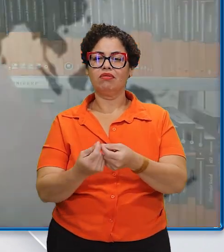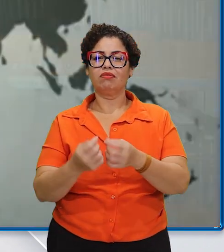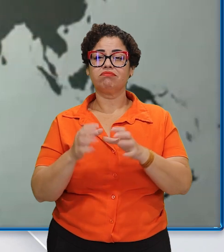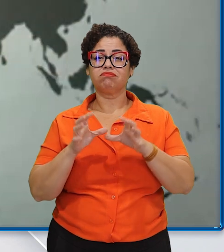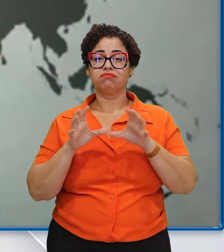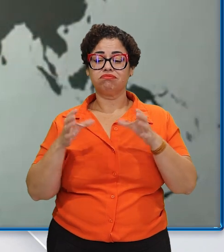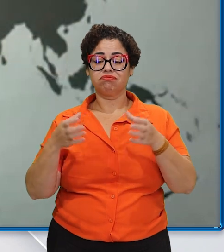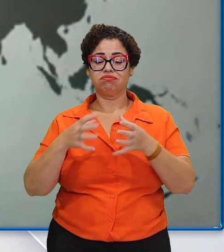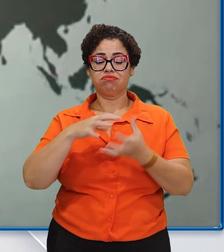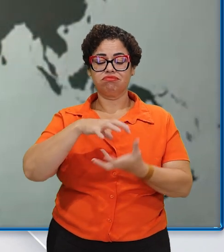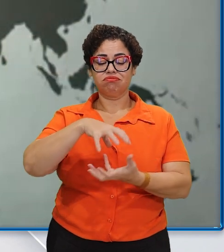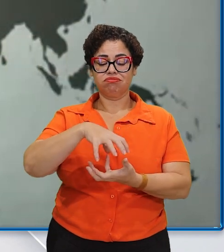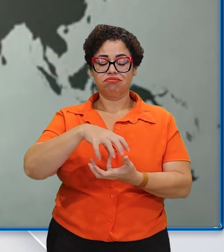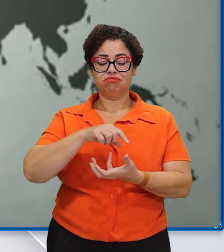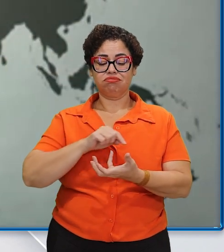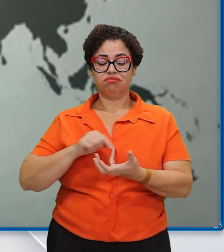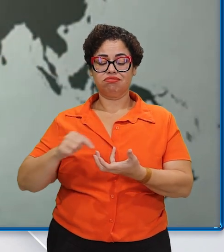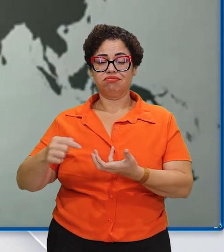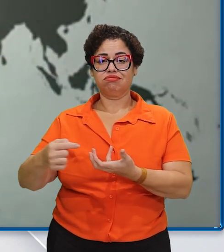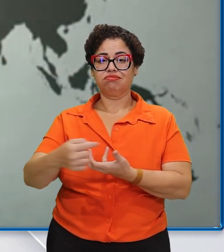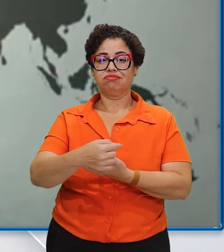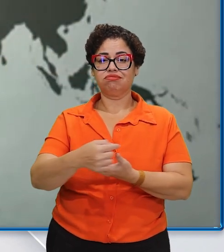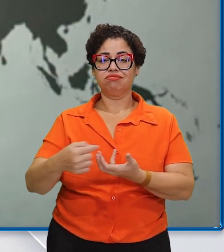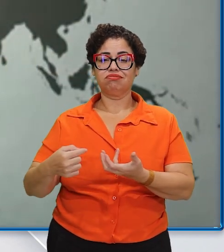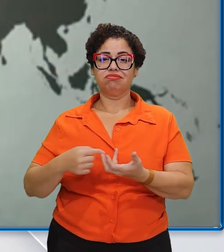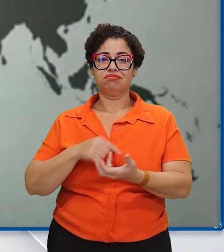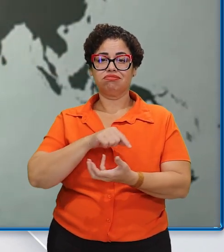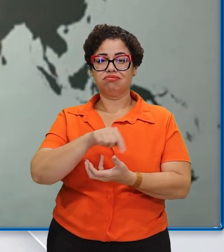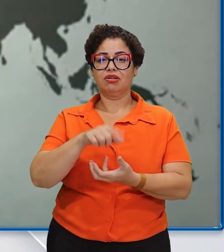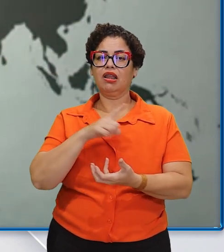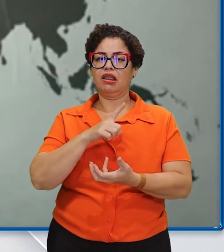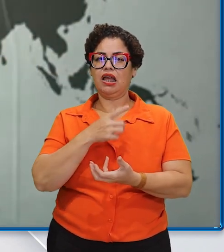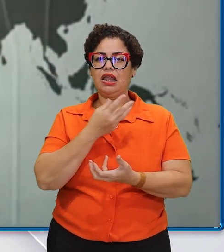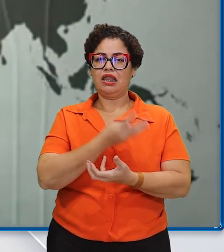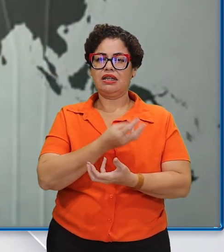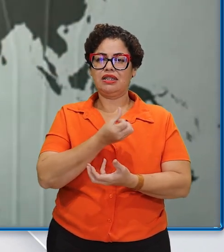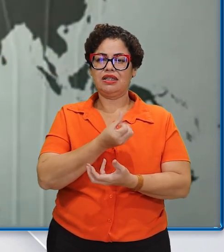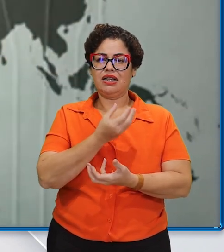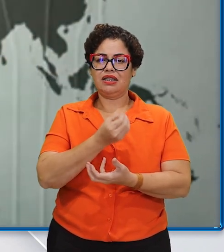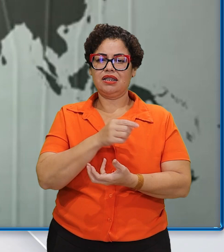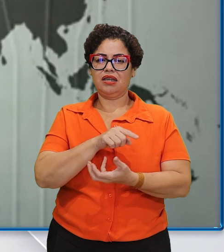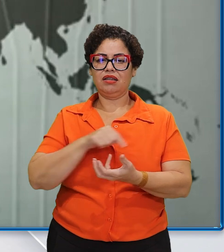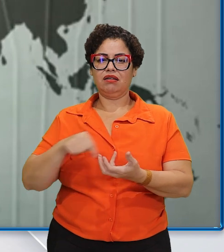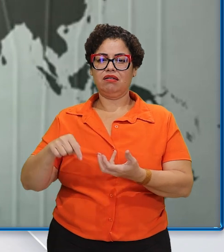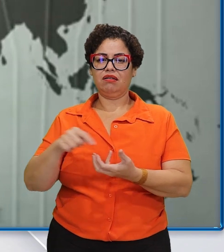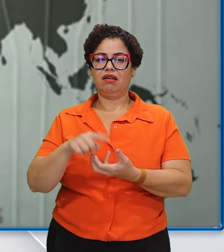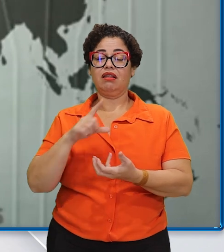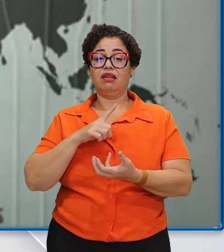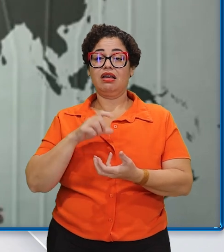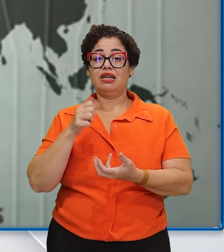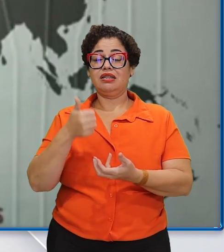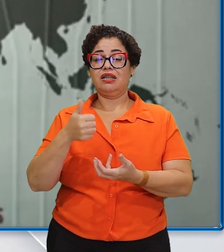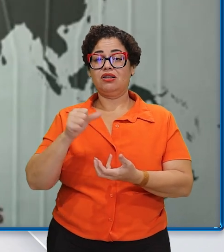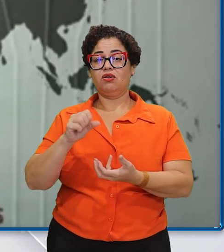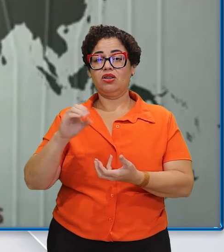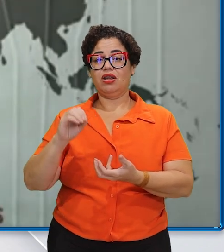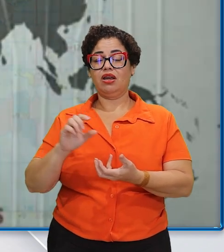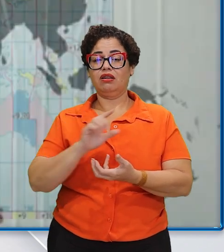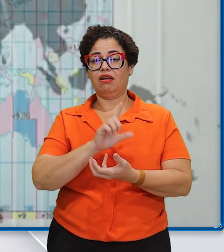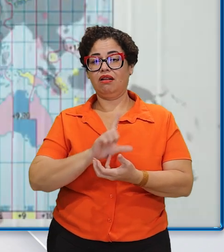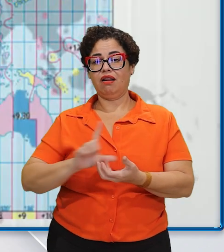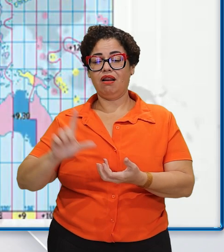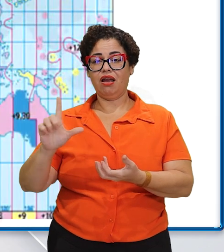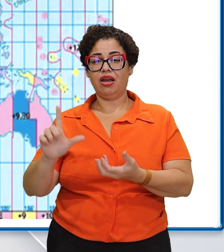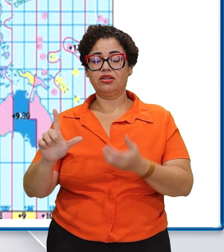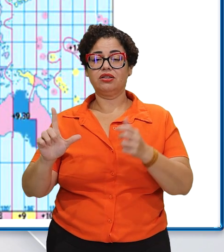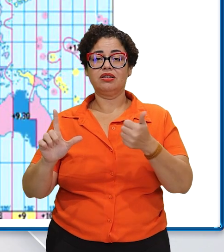Greenwich. Existem 360 meridianos, sendo que 180 foram traçados a leste